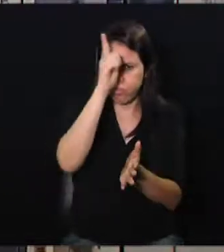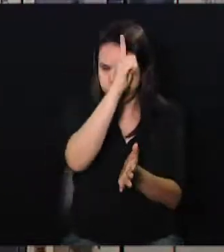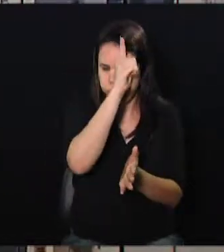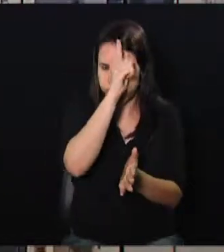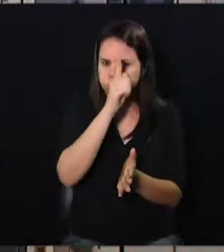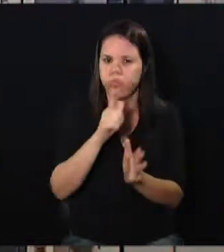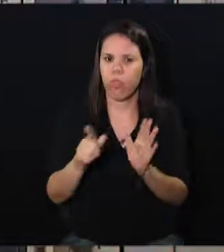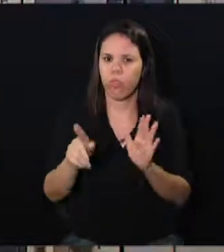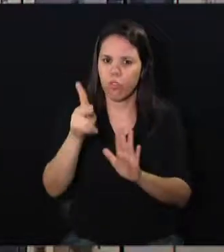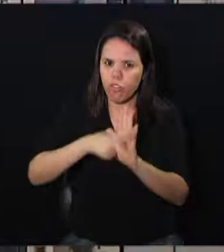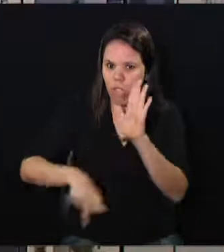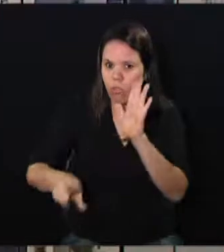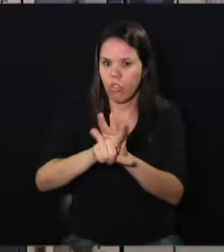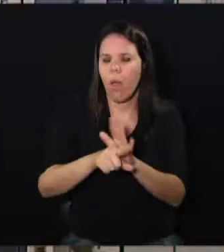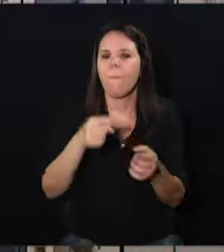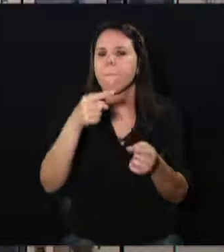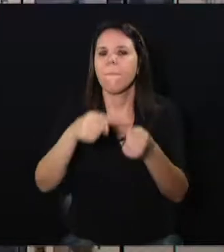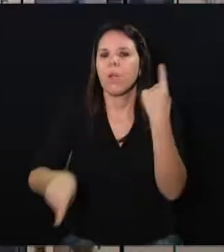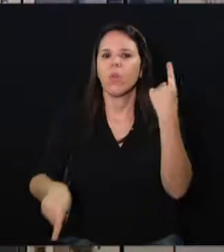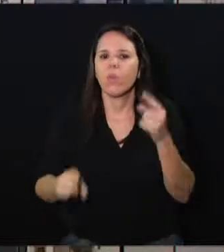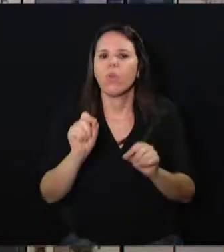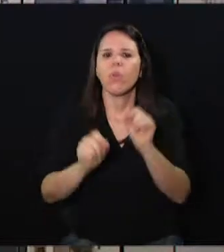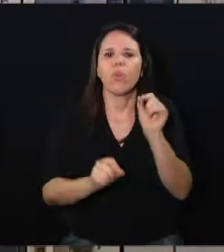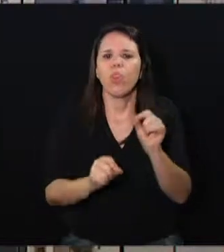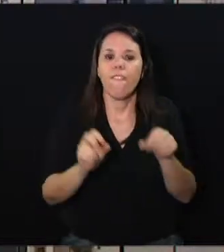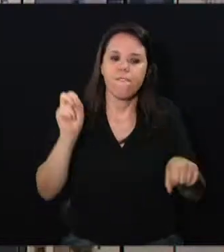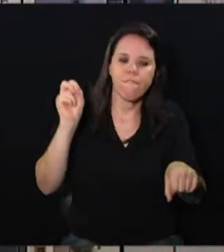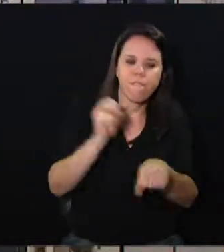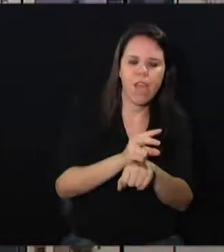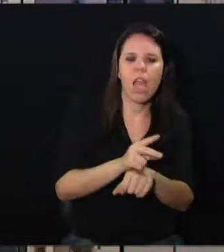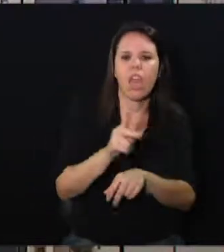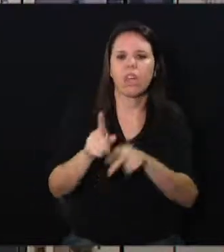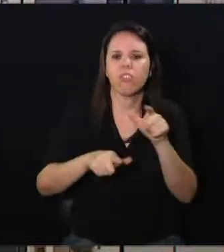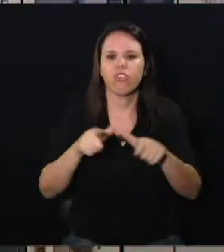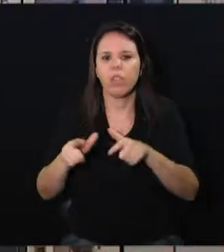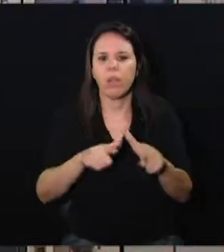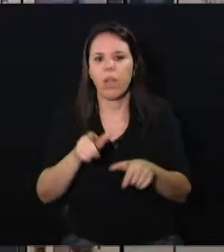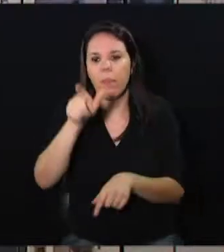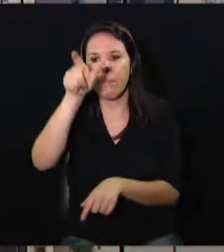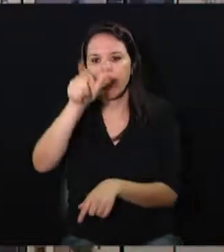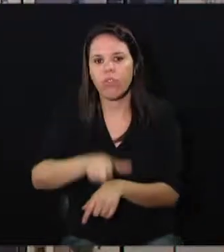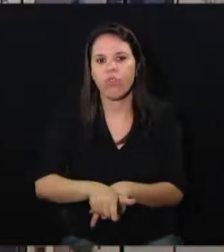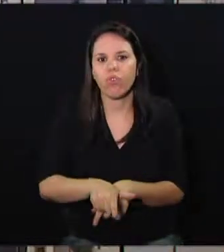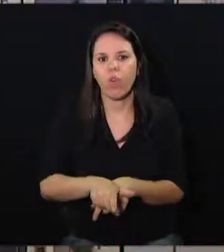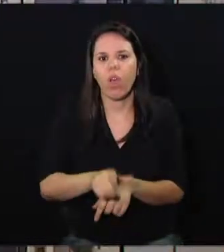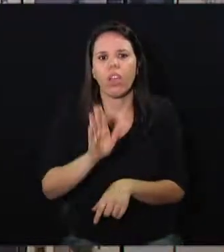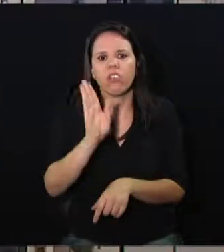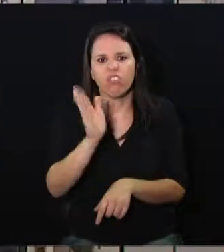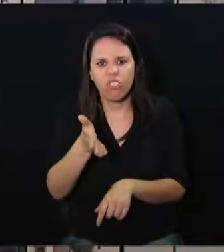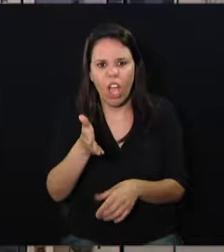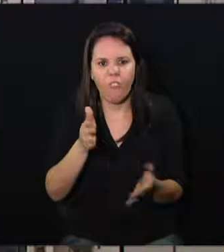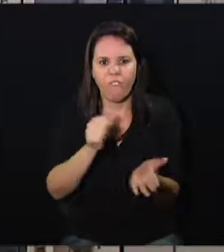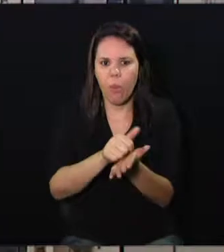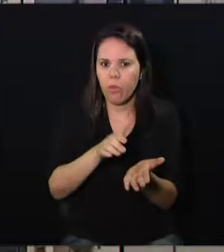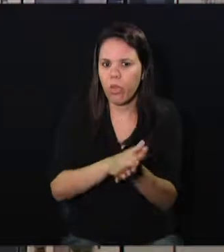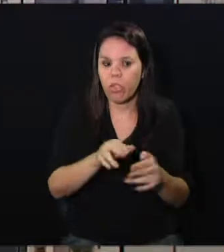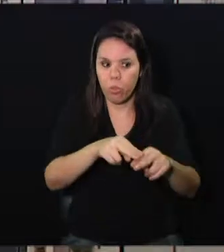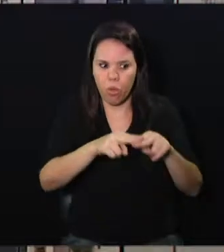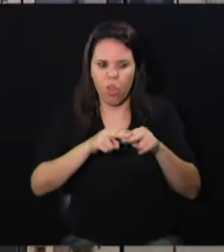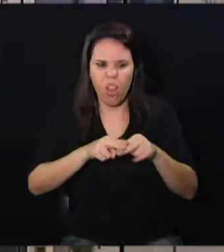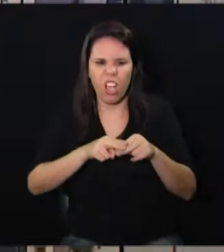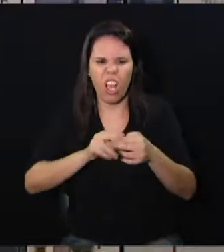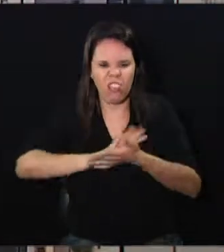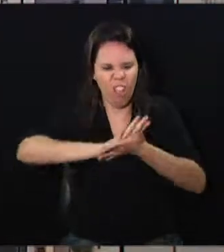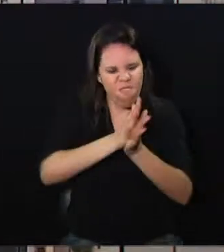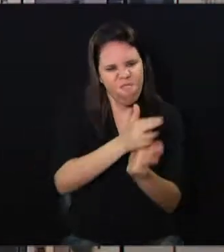para proibir a nomeação para cargos em comissão de pessoas que tenham sido condenadas pela lei do racismo no